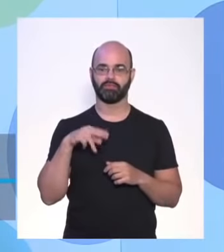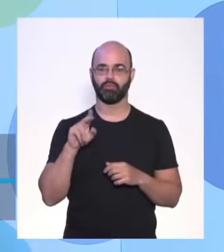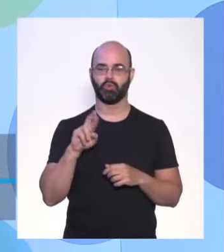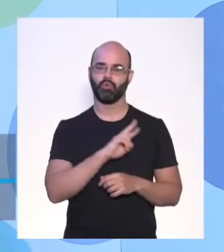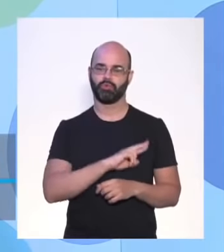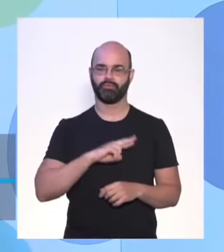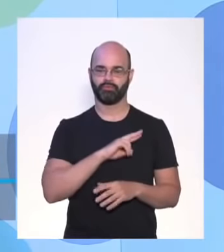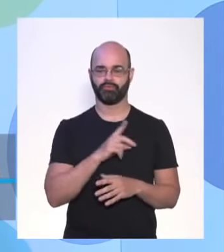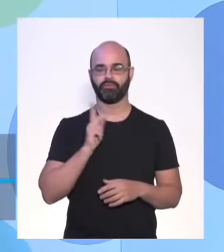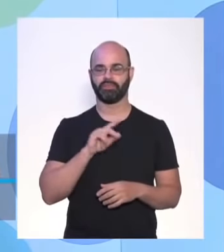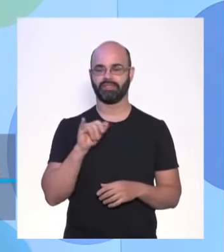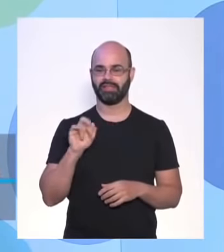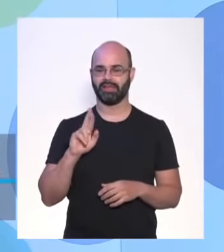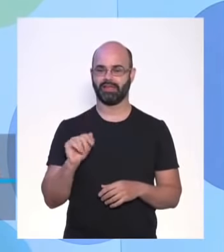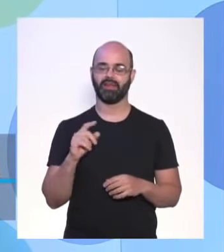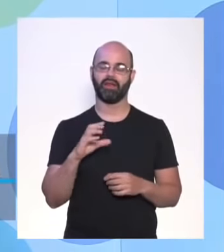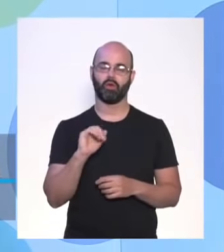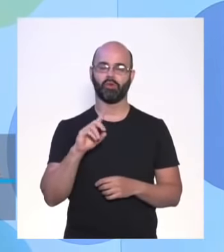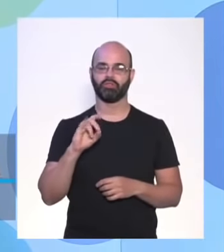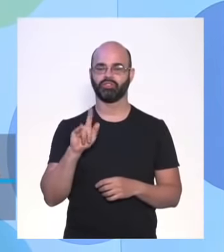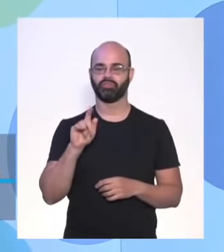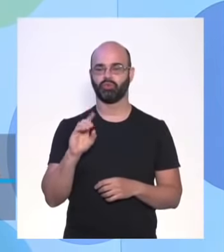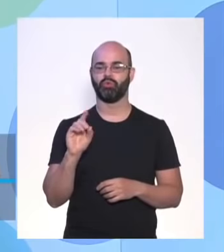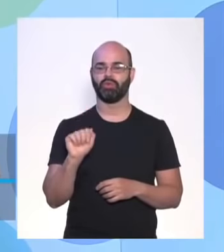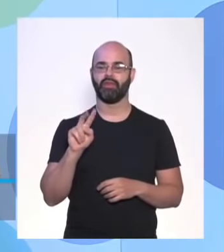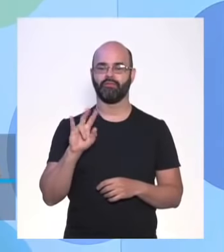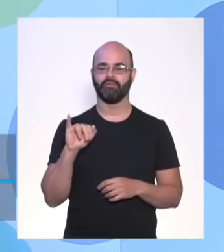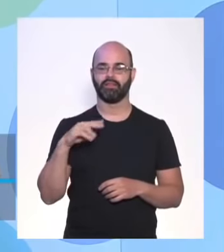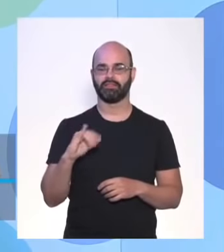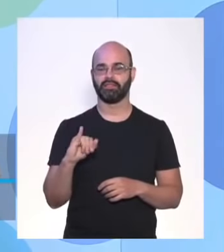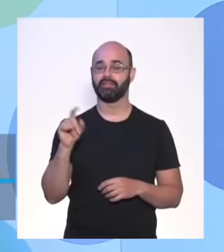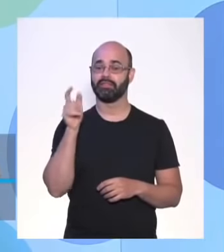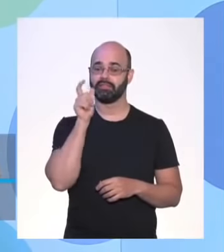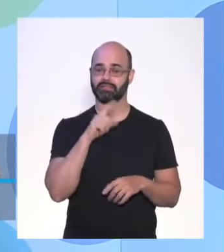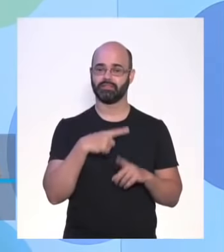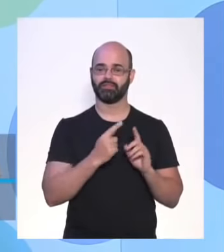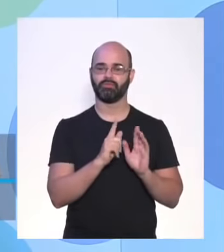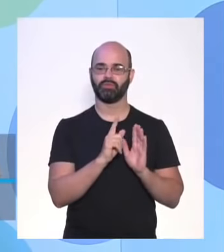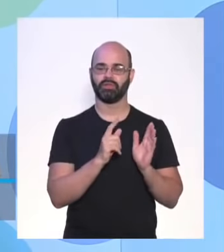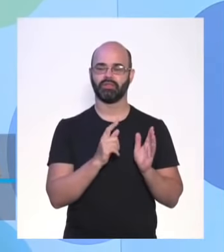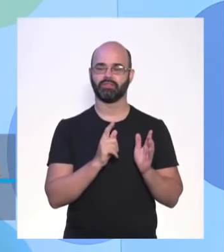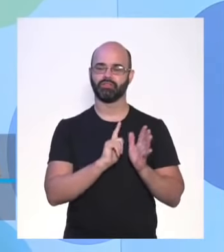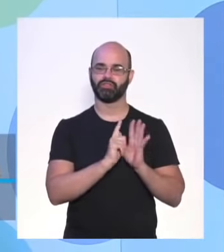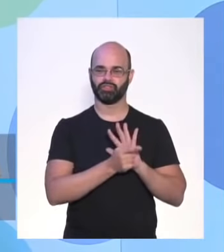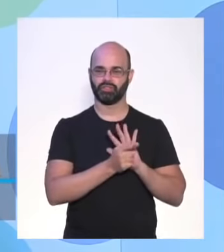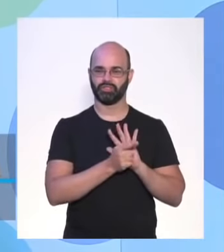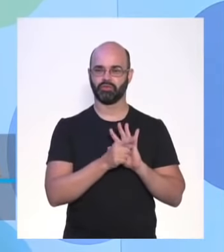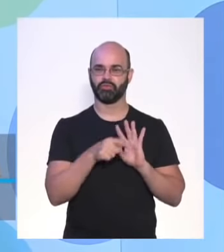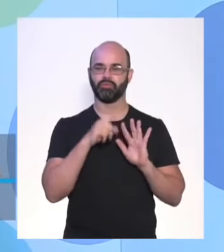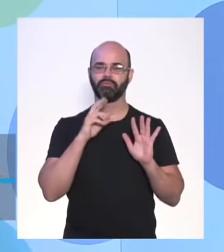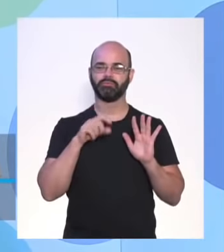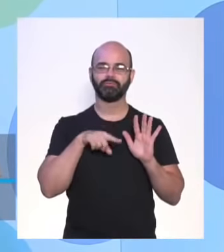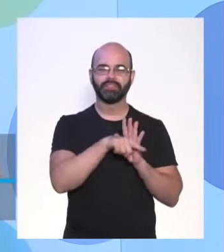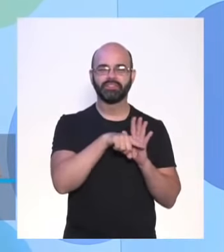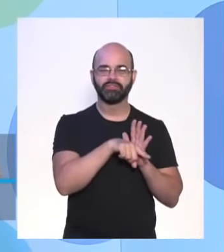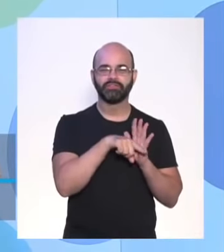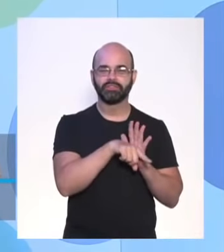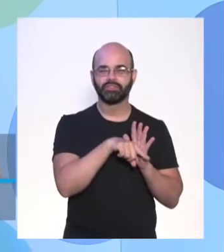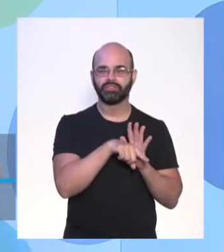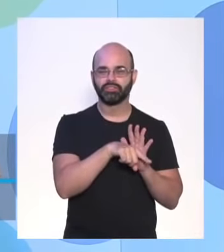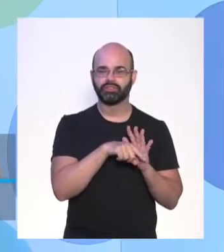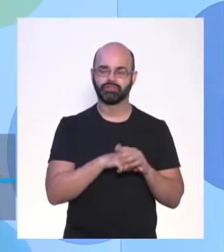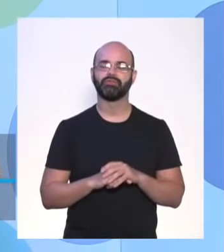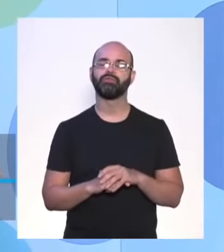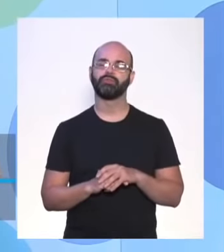Iara Código Da Vinci dizendo que foi interessante por ser um gênero investigativo né a pro